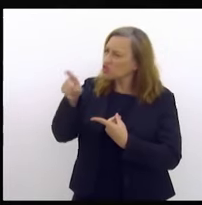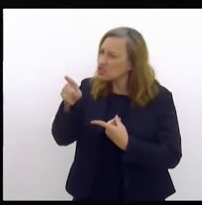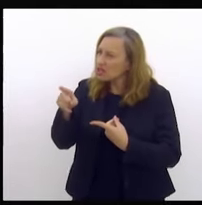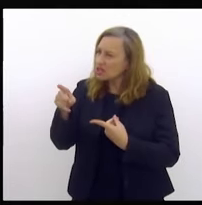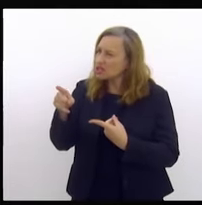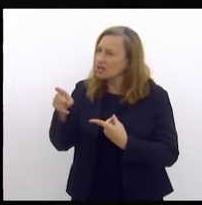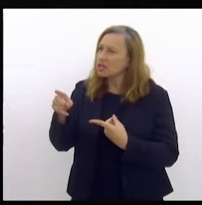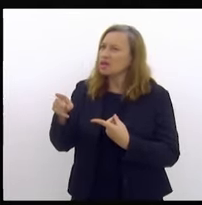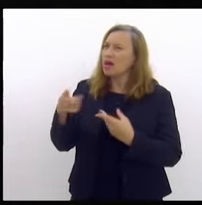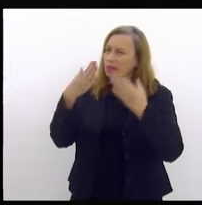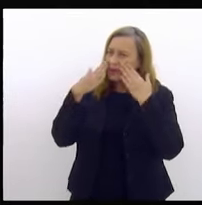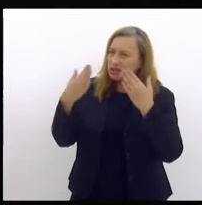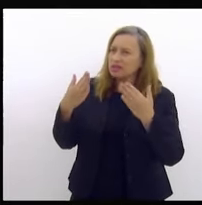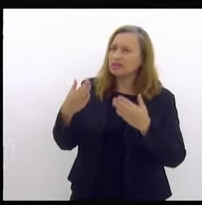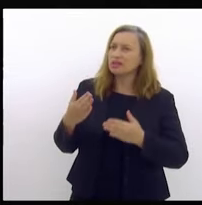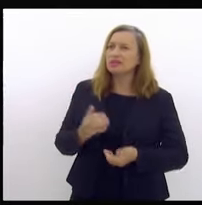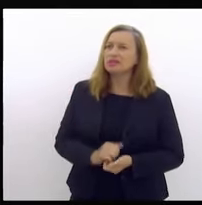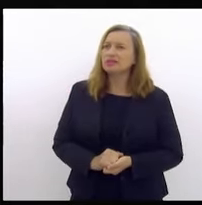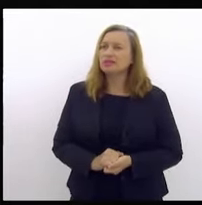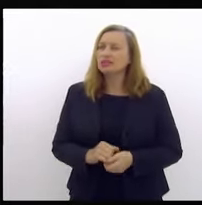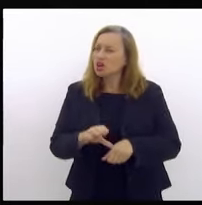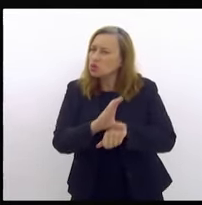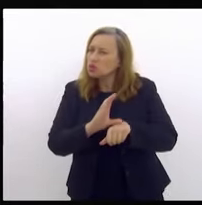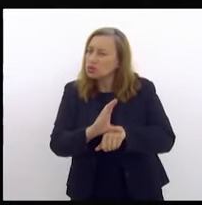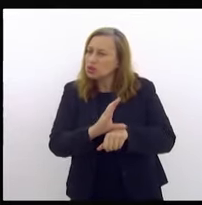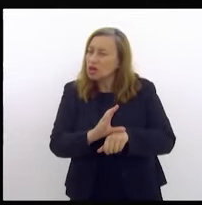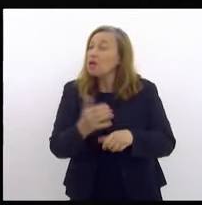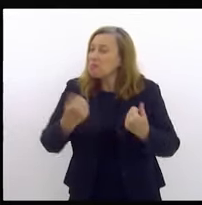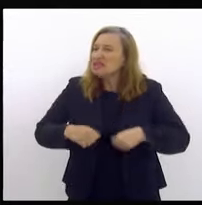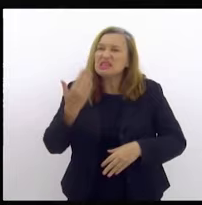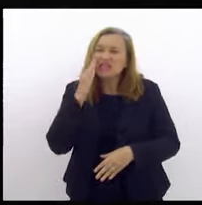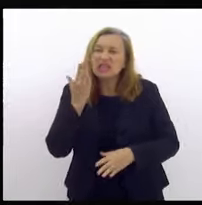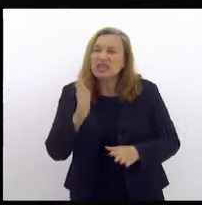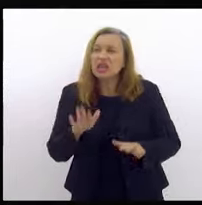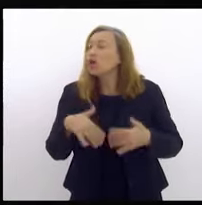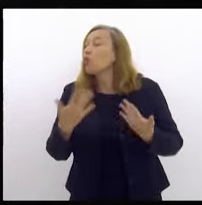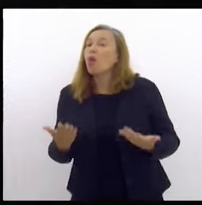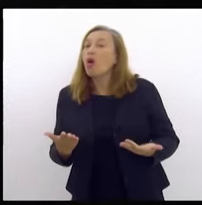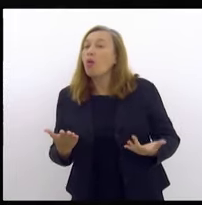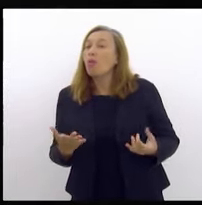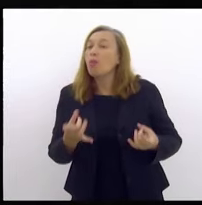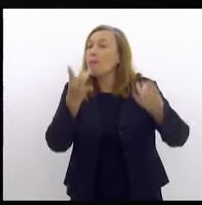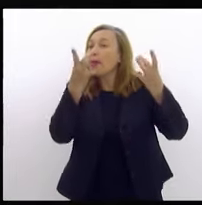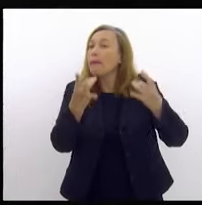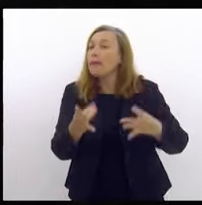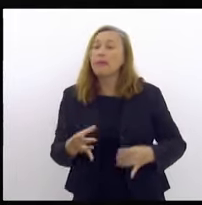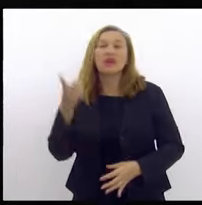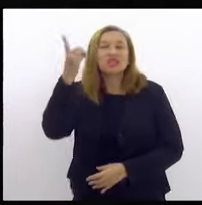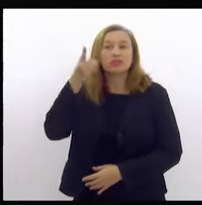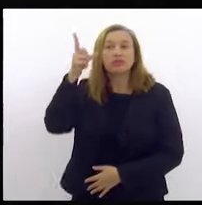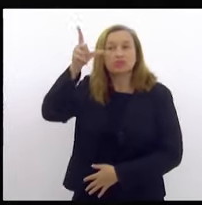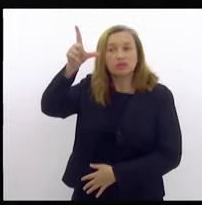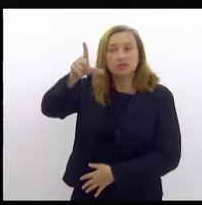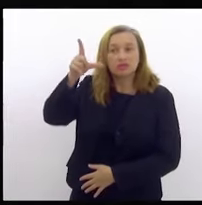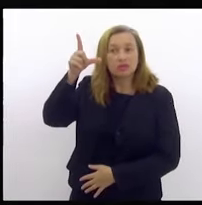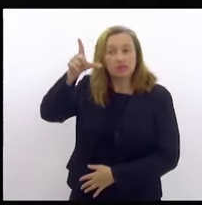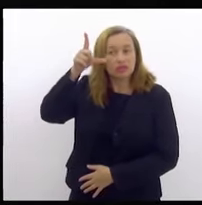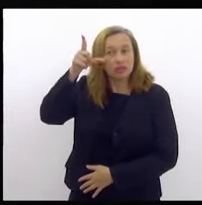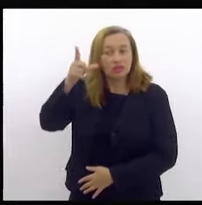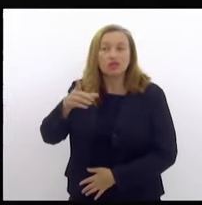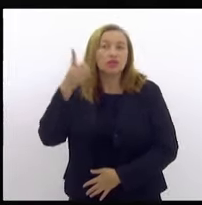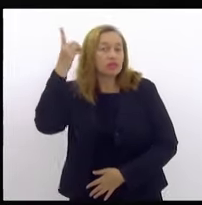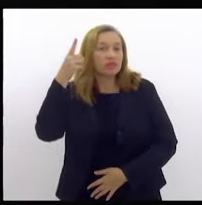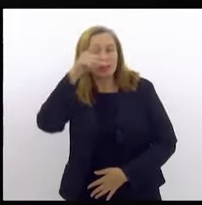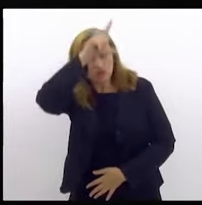deputado apresenta um projeto como esse, que é inconstitucional, tem que entender quais as alegações que a deputada Lucinha está apresentando, quais as alegações que o